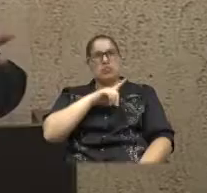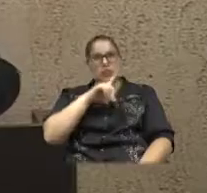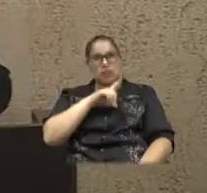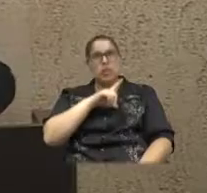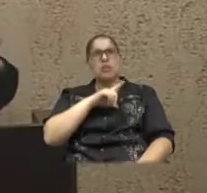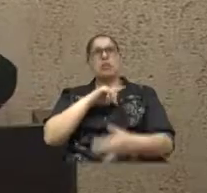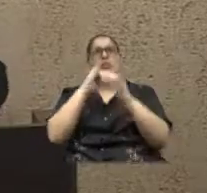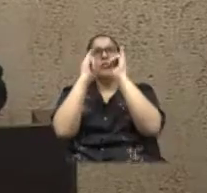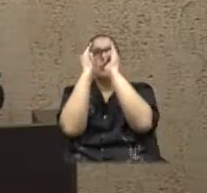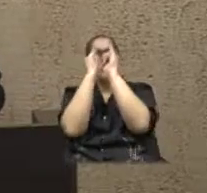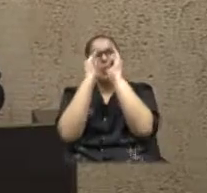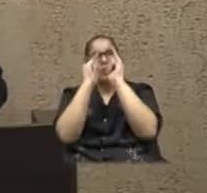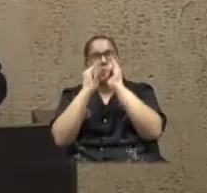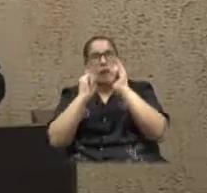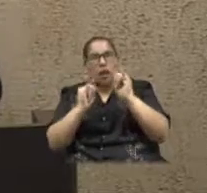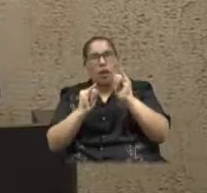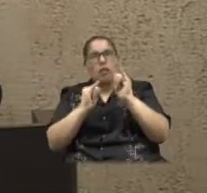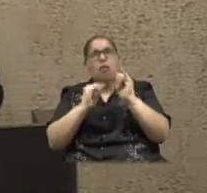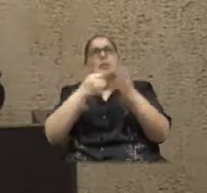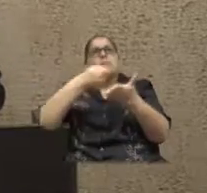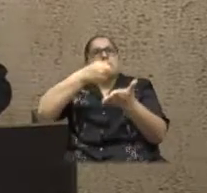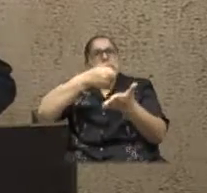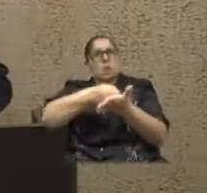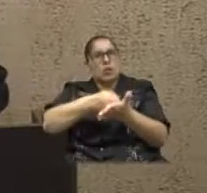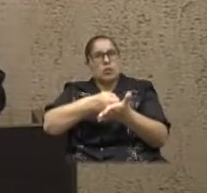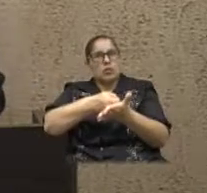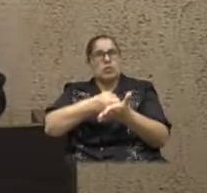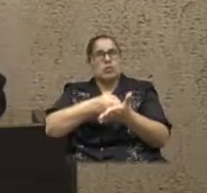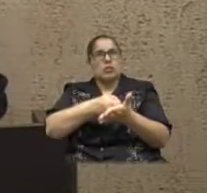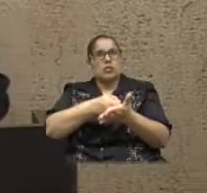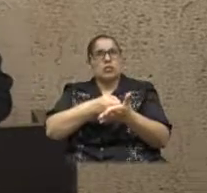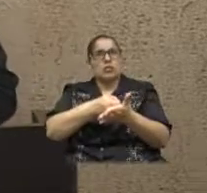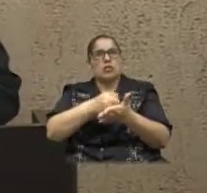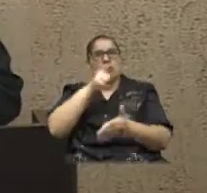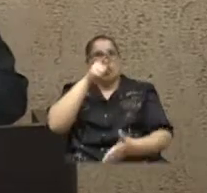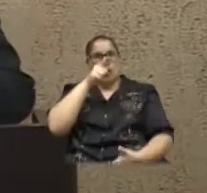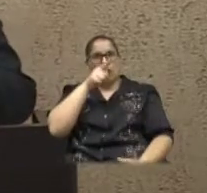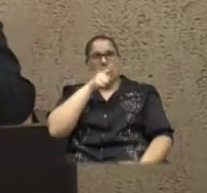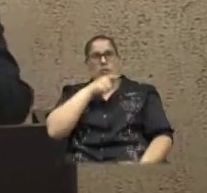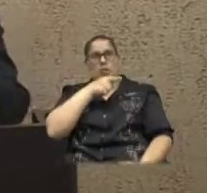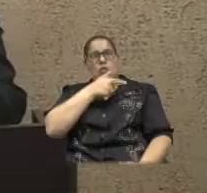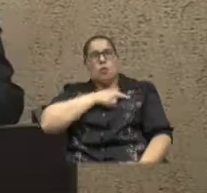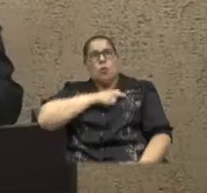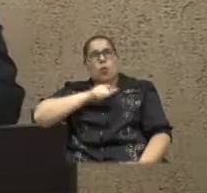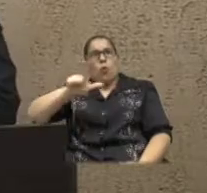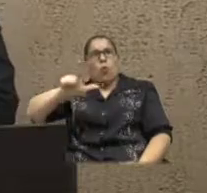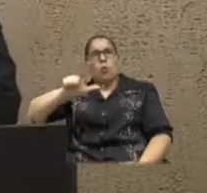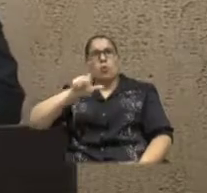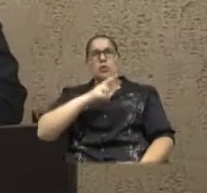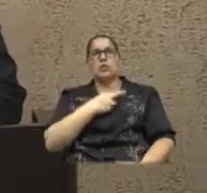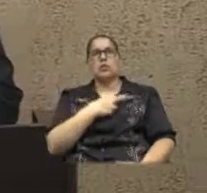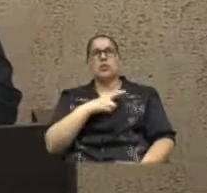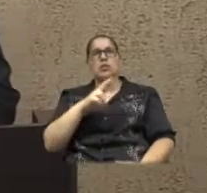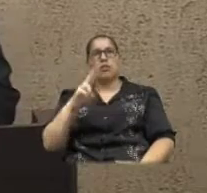católica, lá teve tudo, e eu que tive que pagar. E eu professo outra fé, mas foi por